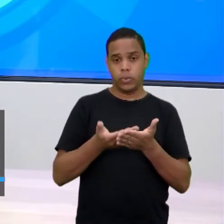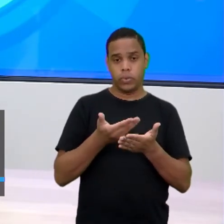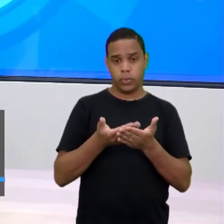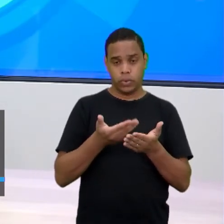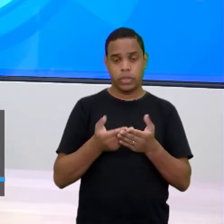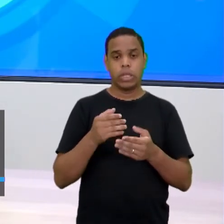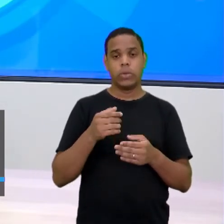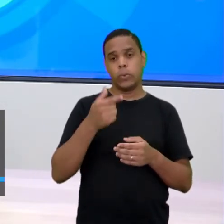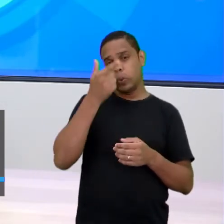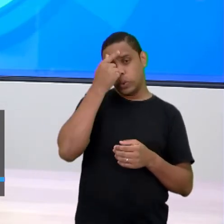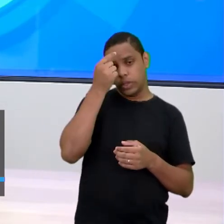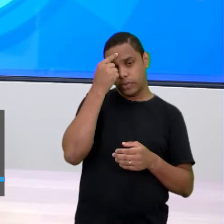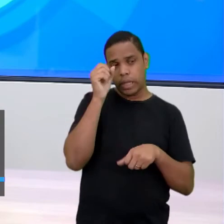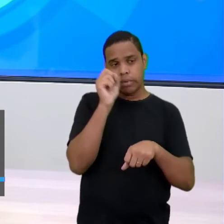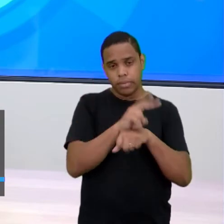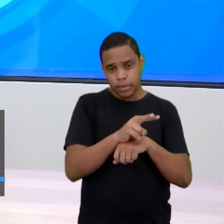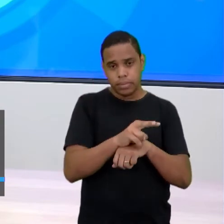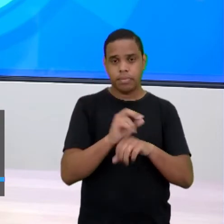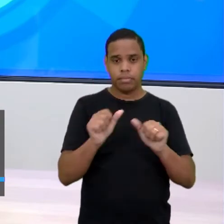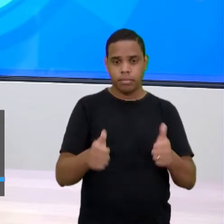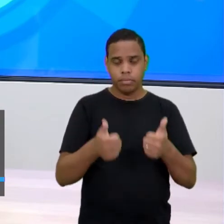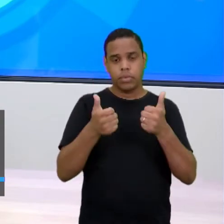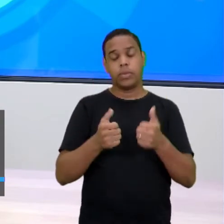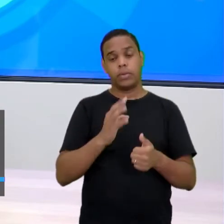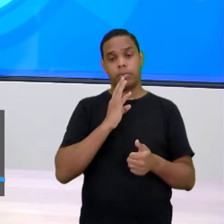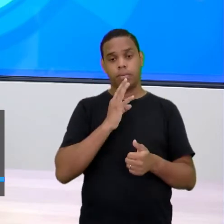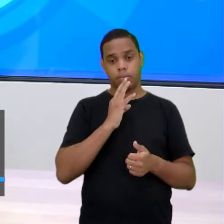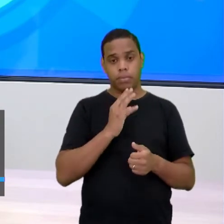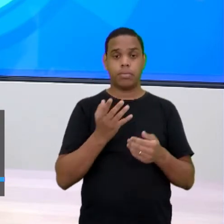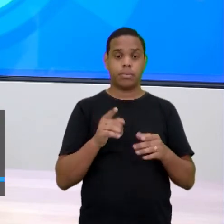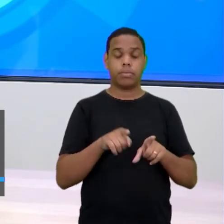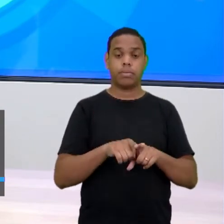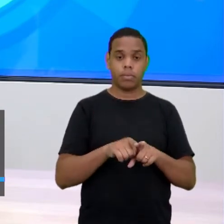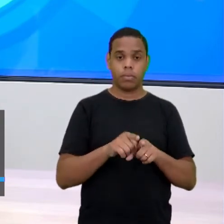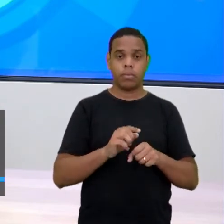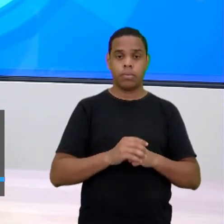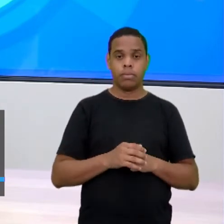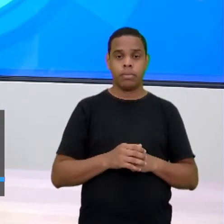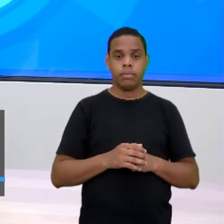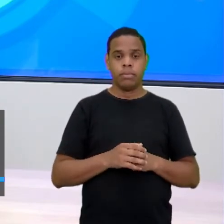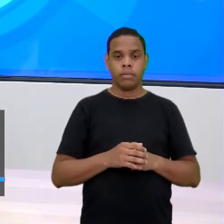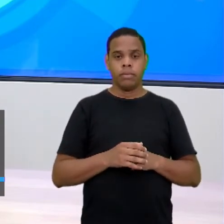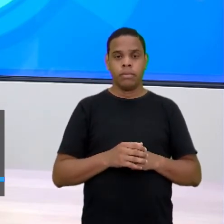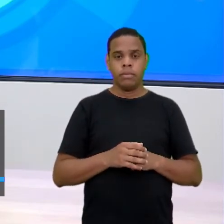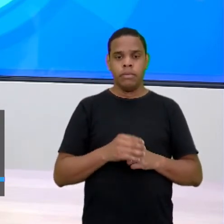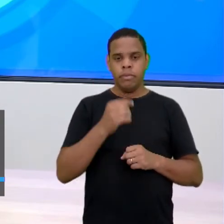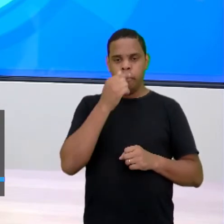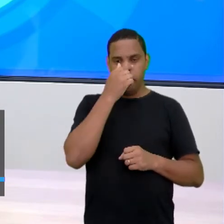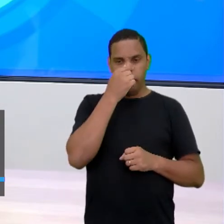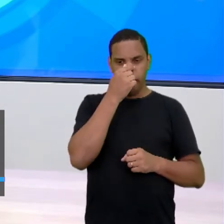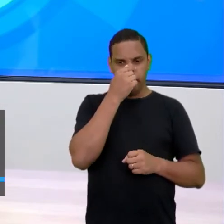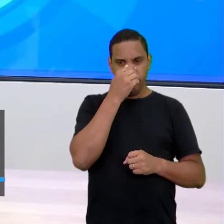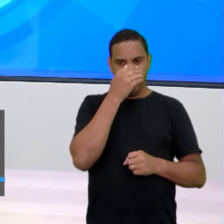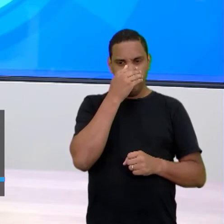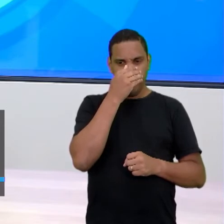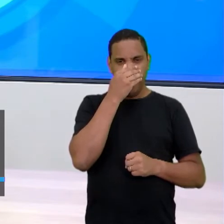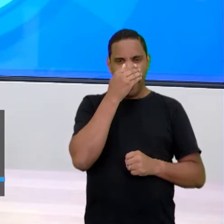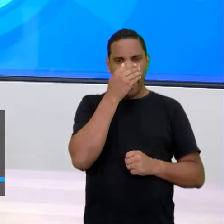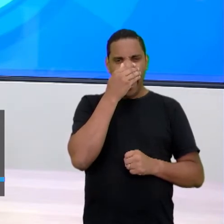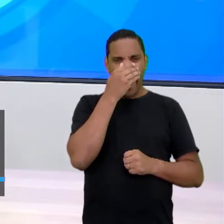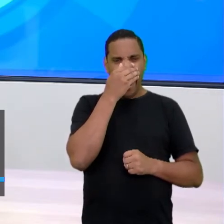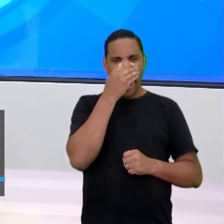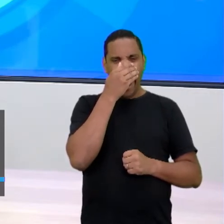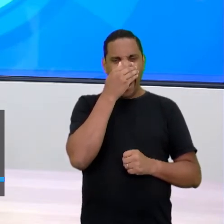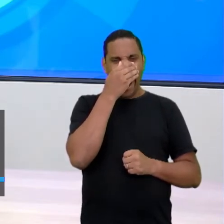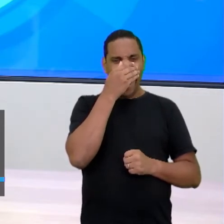às universidades, né, aprimorando os seus conhecimentos e, logicamente, indo para o lado profissional. Na aula